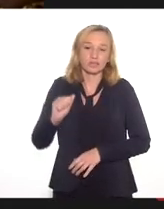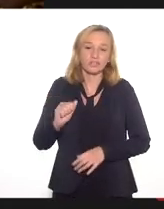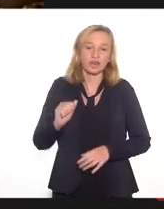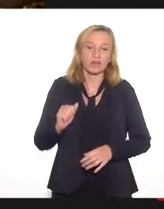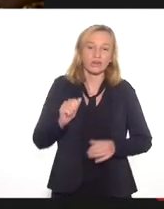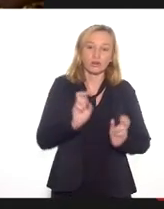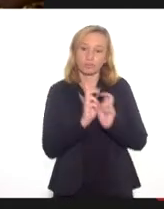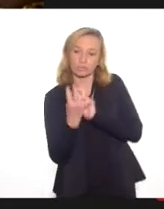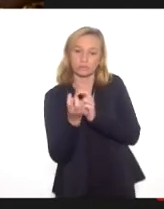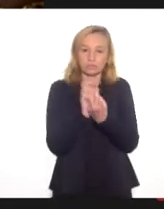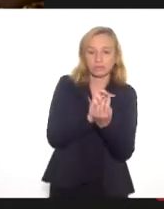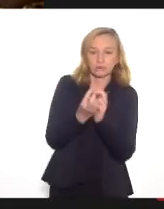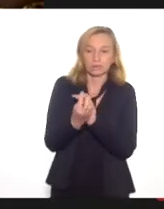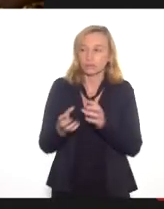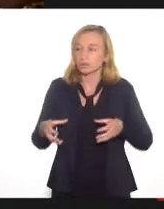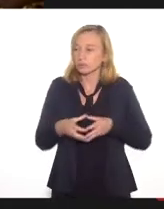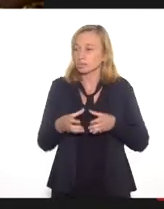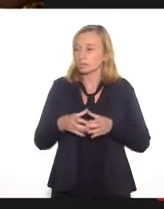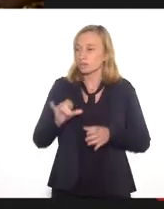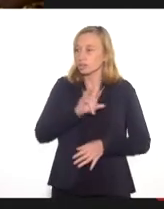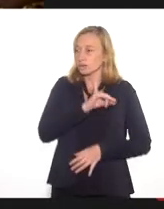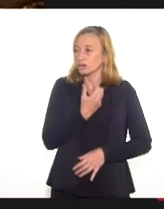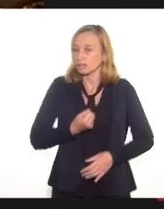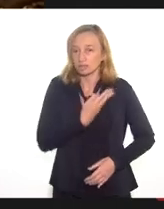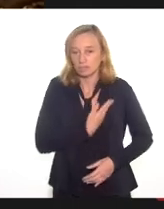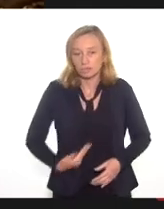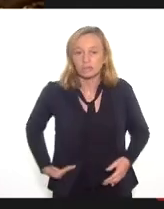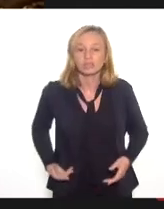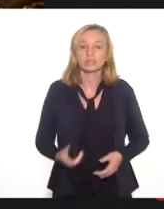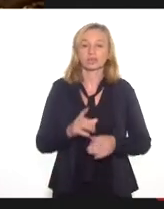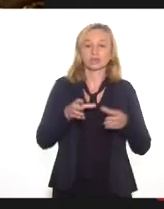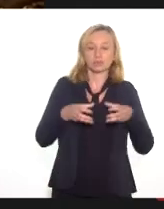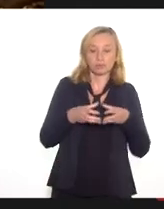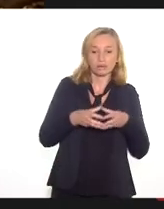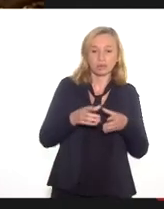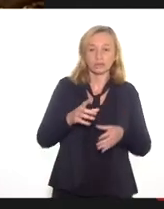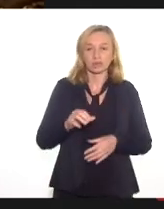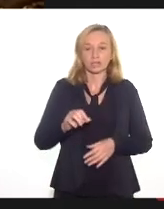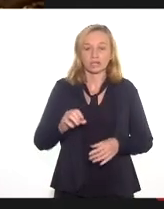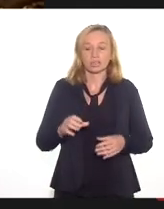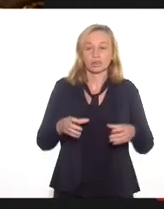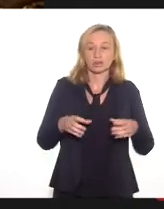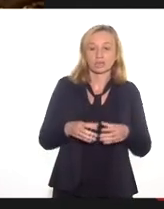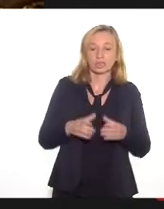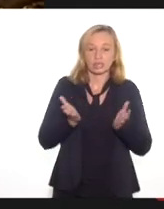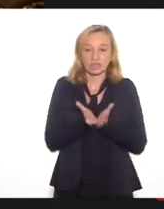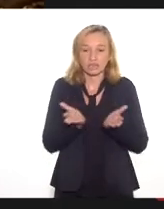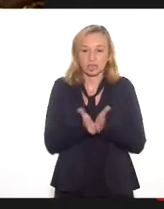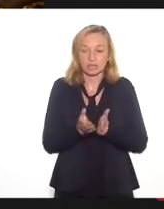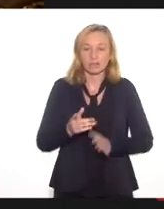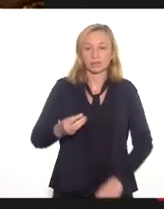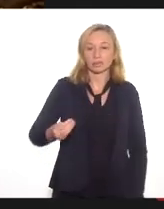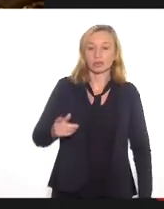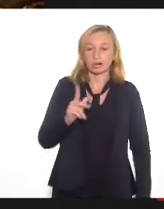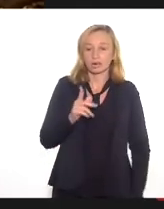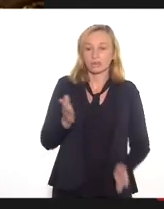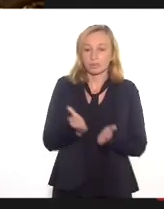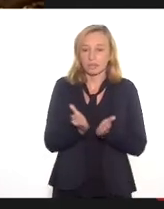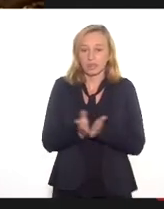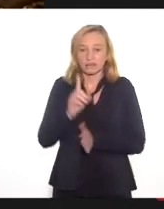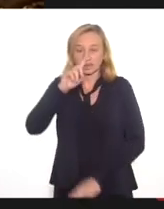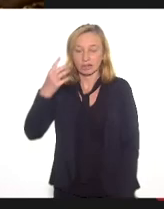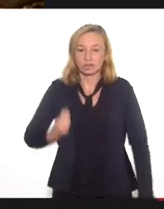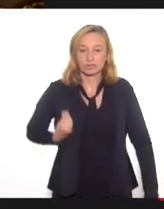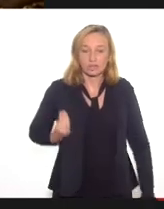Capoeira Comitê Ilha do Governador Conan Comitê Comunidade Cristã Palavra Viva de Santa Cruz